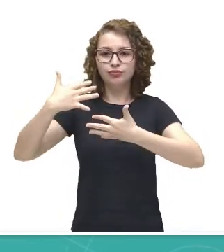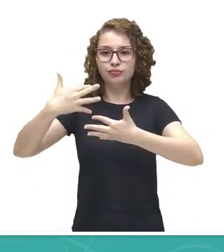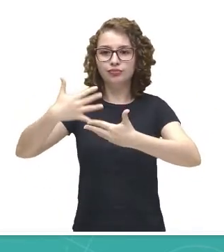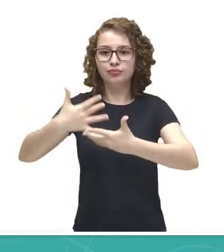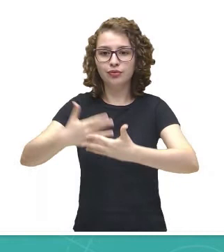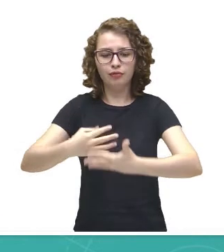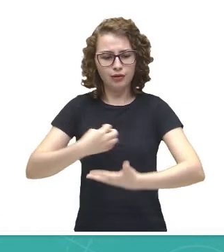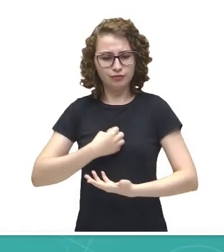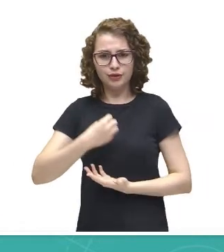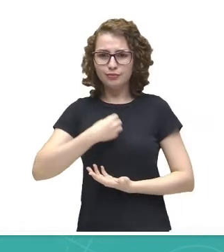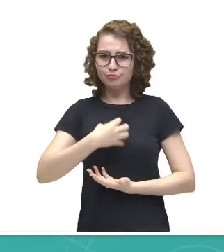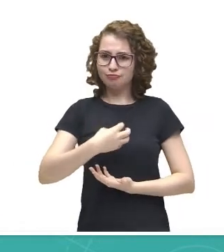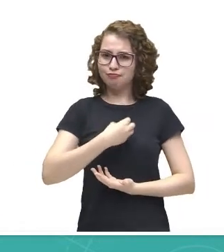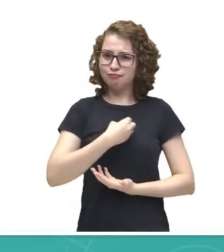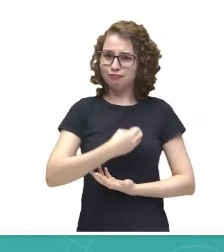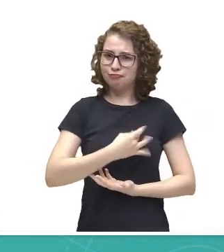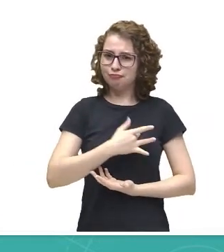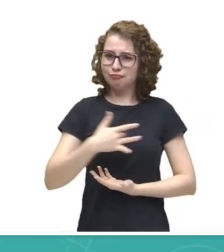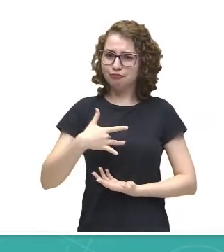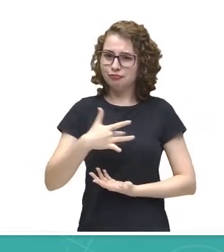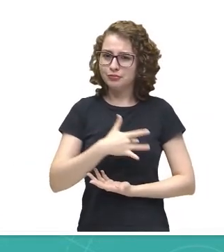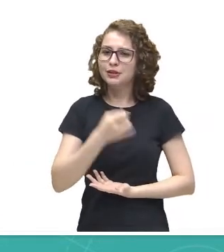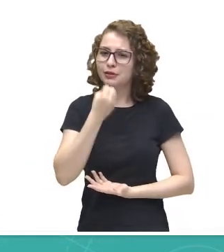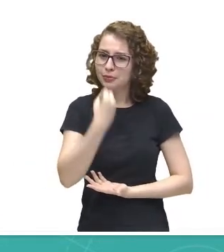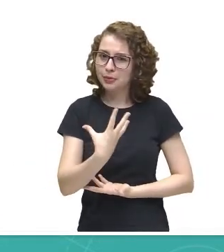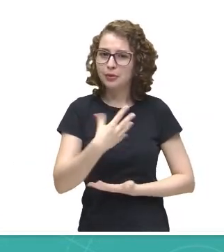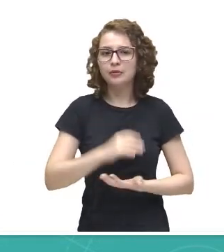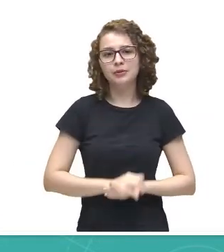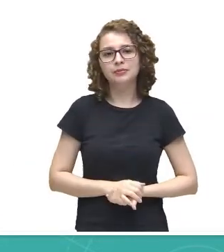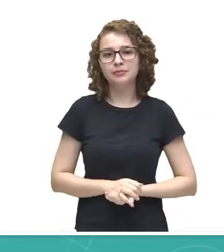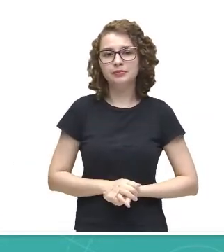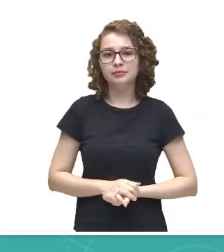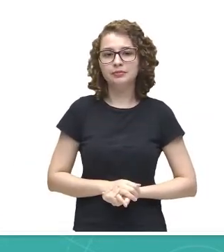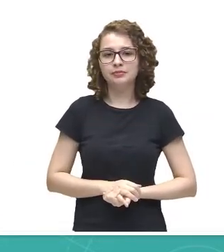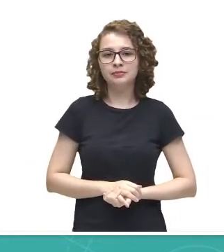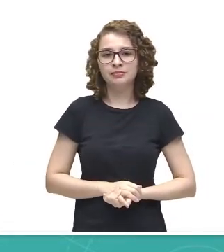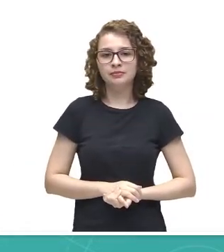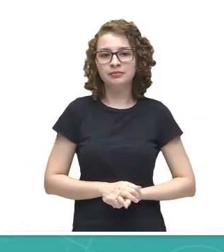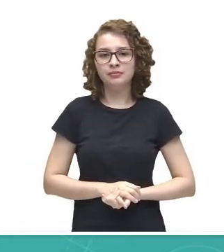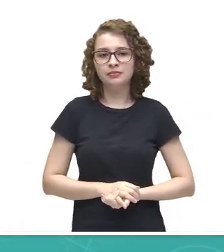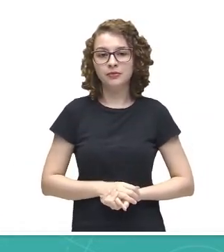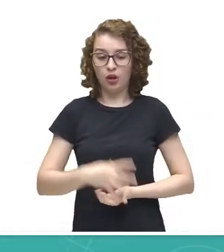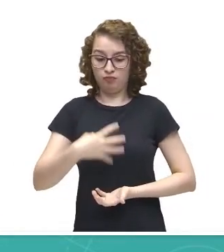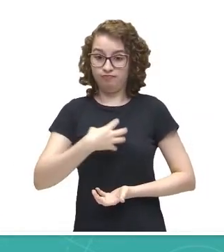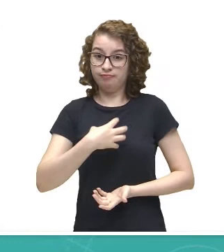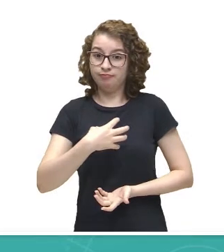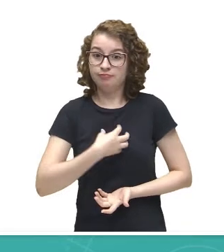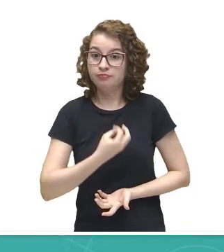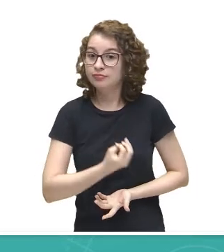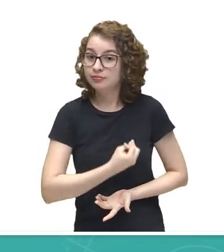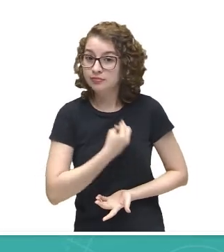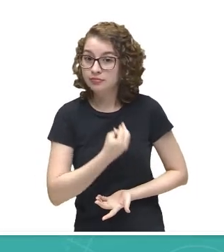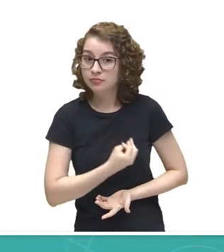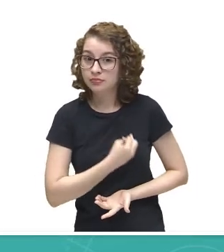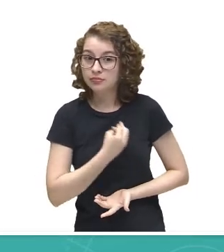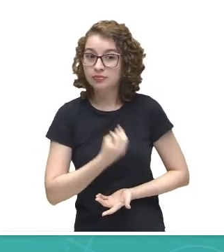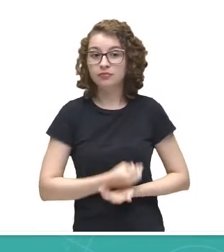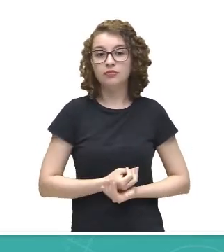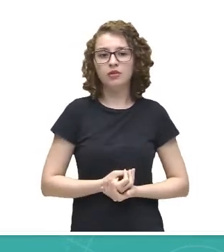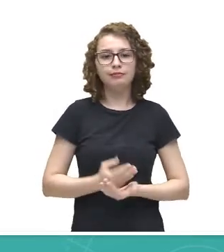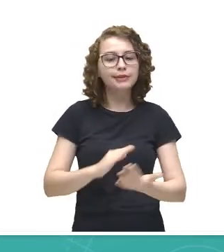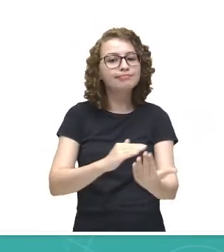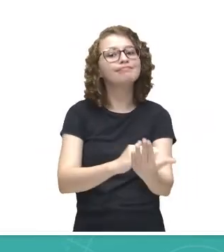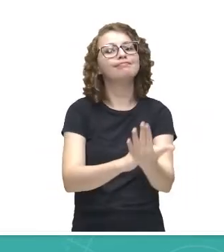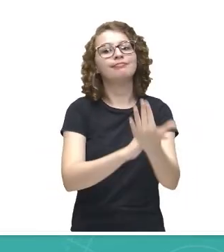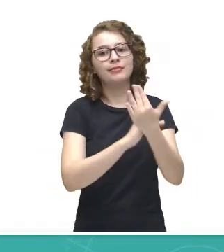indivíduos mais saudáveis. Vamos ver aí a próxima cartela. Muito bem. Então, o estilo de vida ele vem ajudar